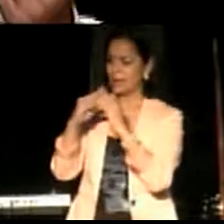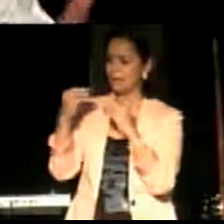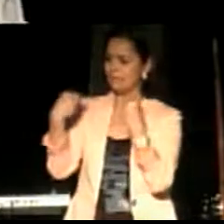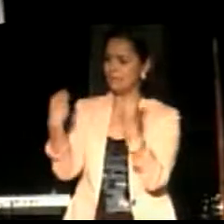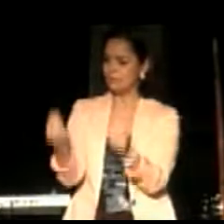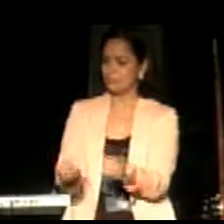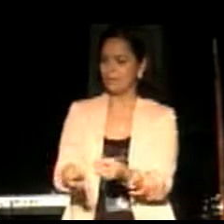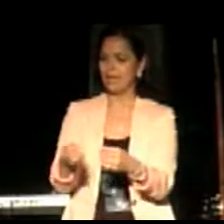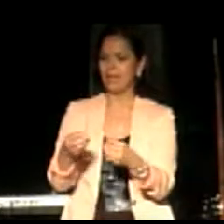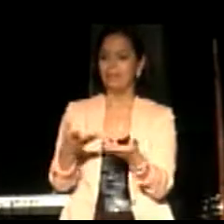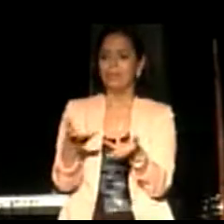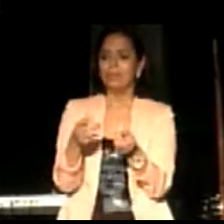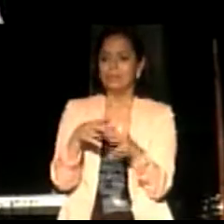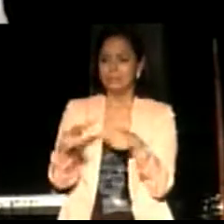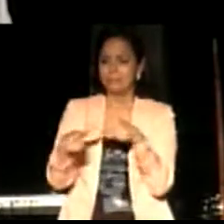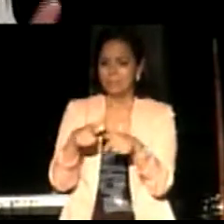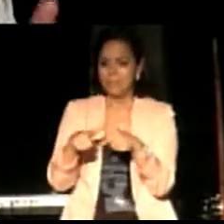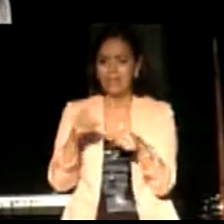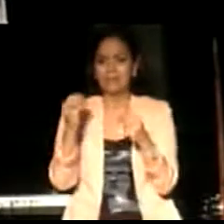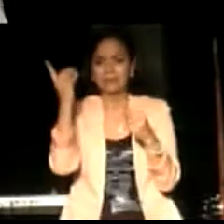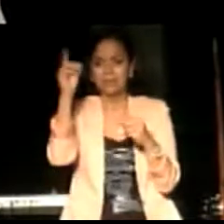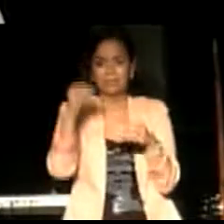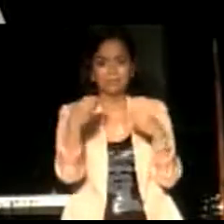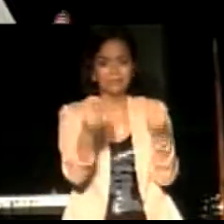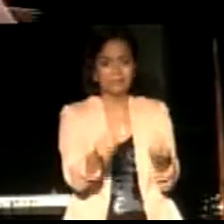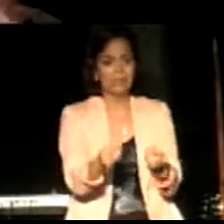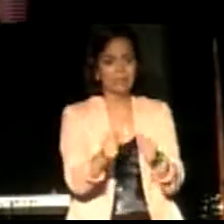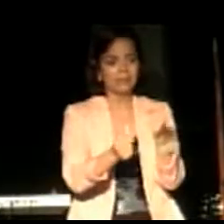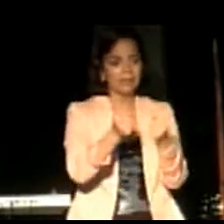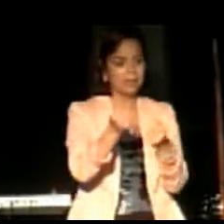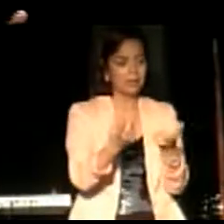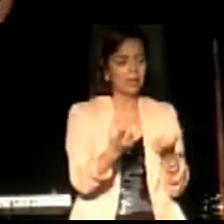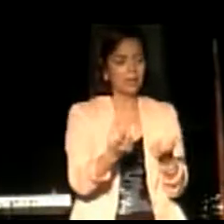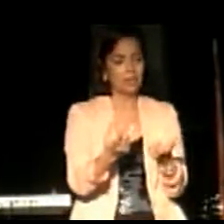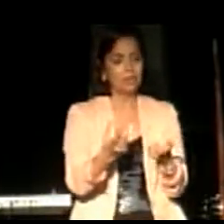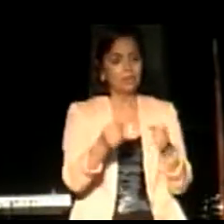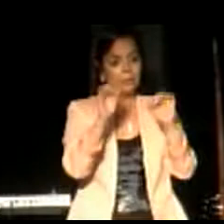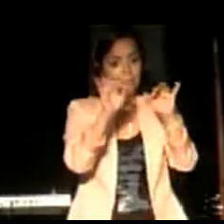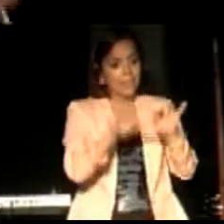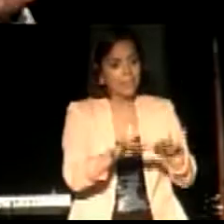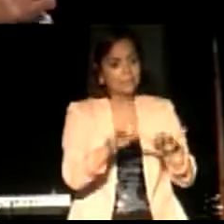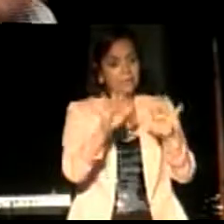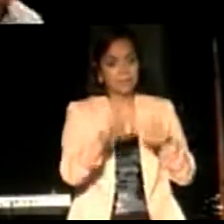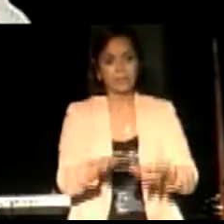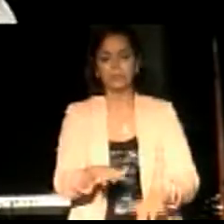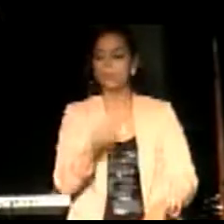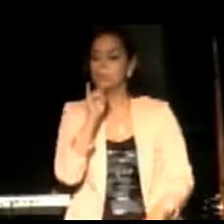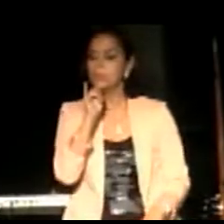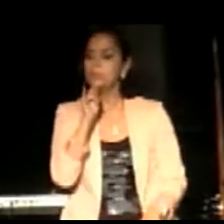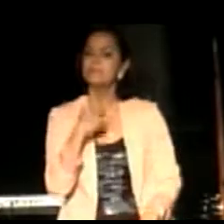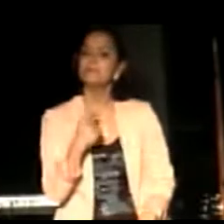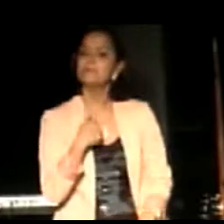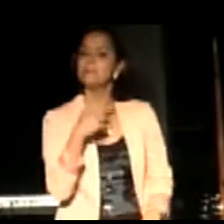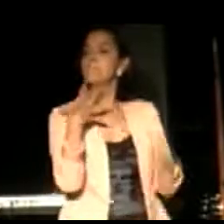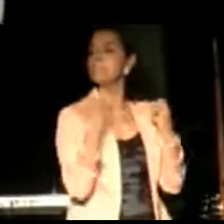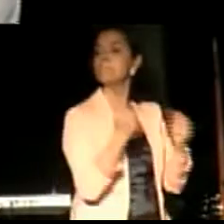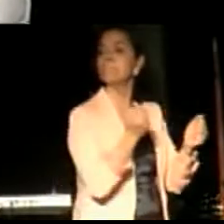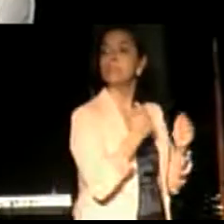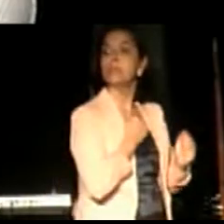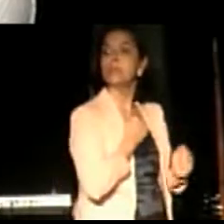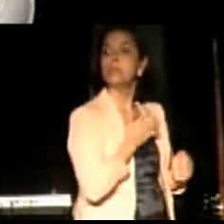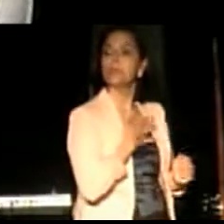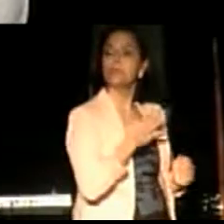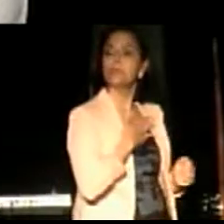Deus nos deu emprego. É bênção. Como você encara isso? Isso é meu e você se apega